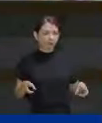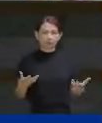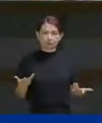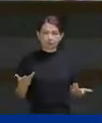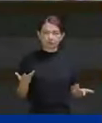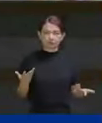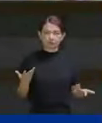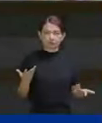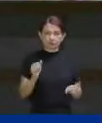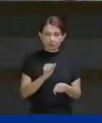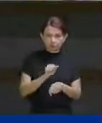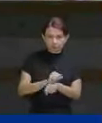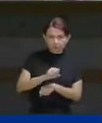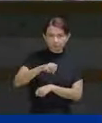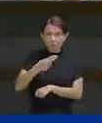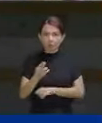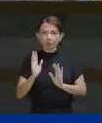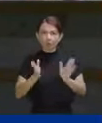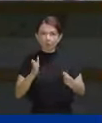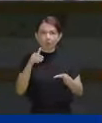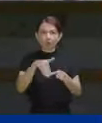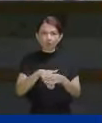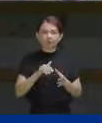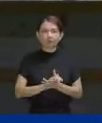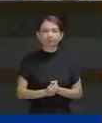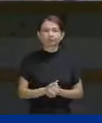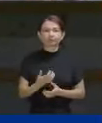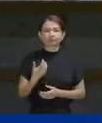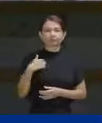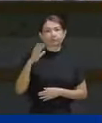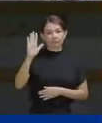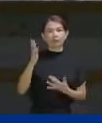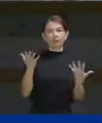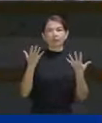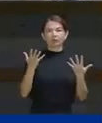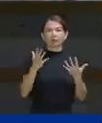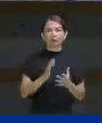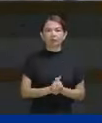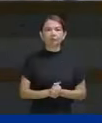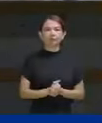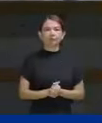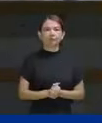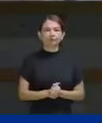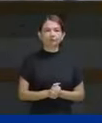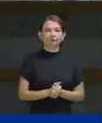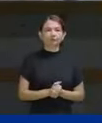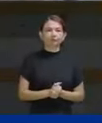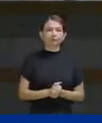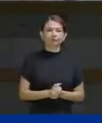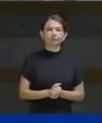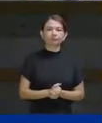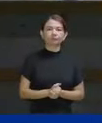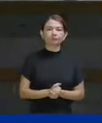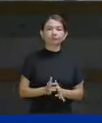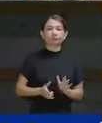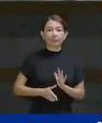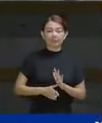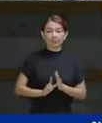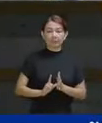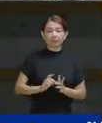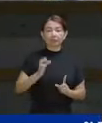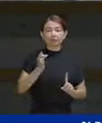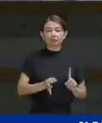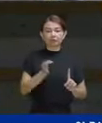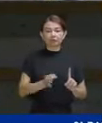quer antecipar o voto. Gostaria de antecipar, senhor presidente. Pois não. Antes do desembargador